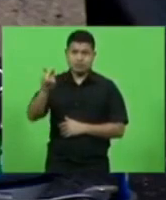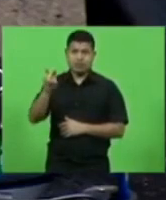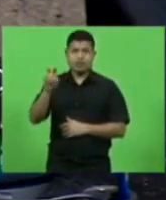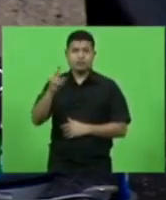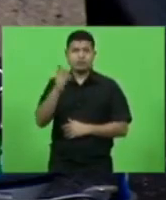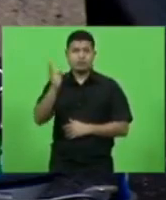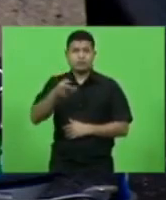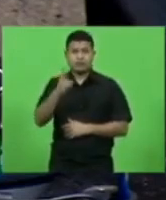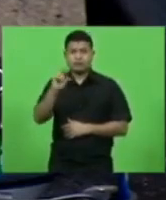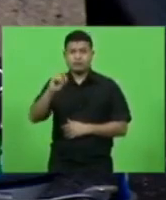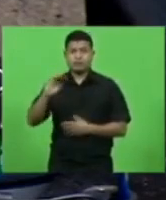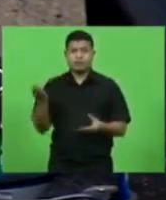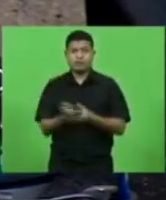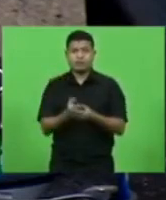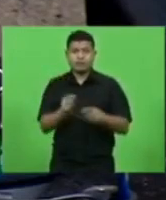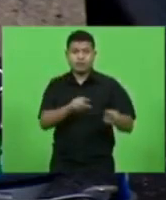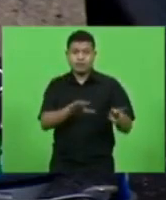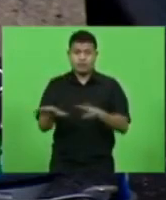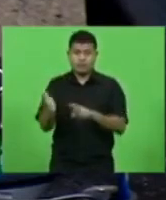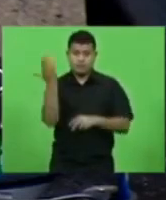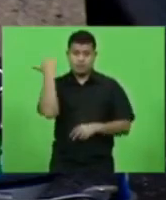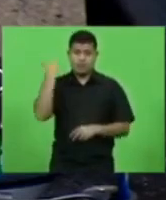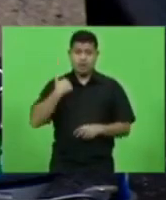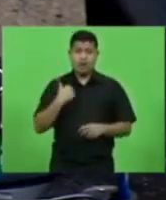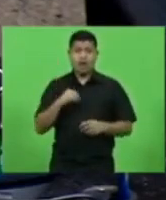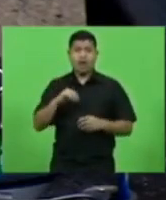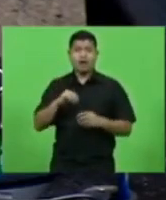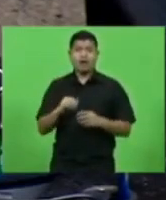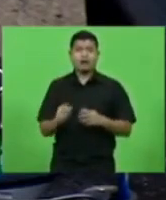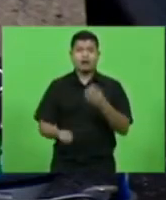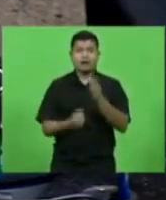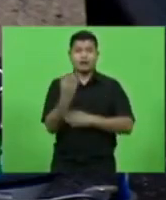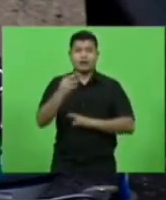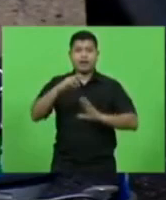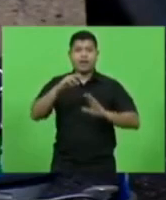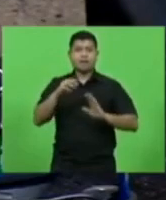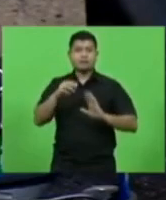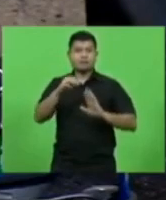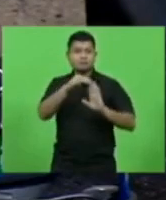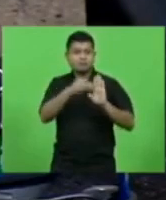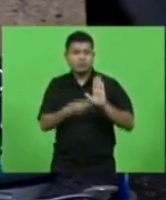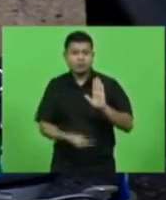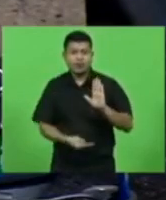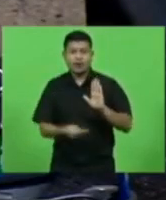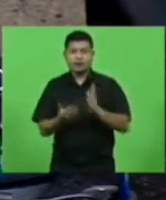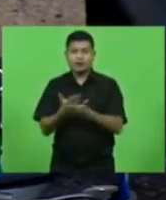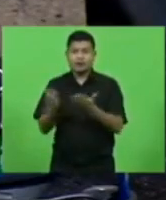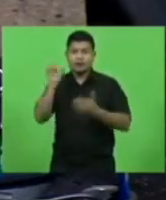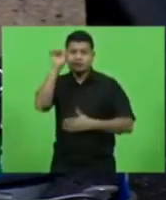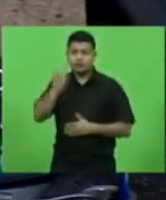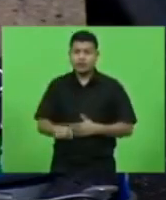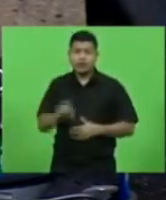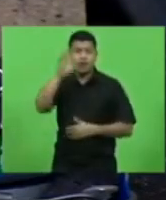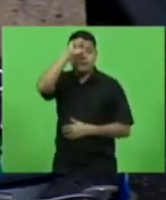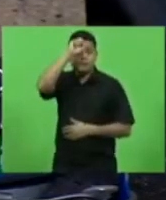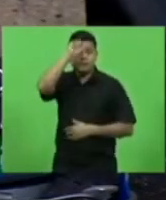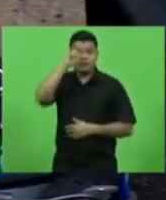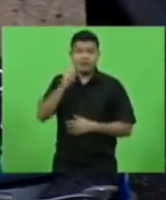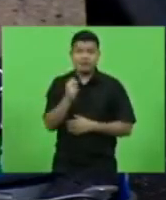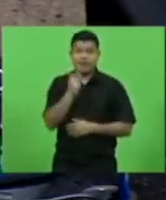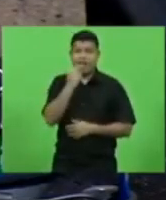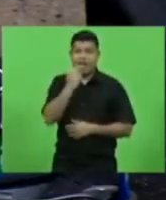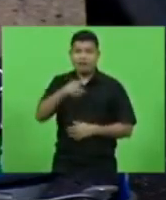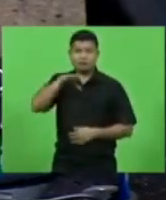semana passada, que estabelece medidas protetivas ao direito dos estudantes de aprender a língua portuguesa